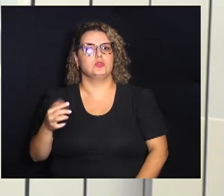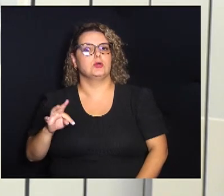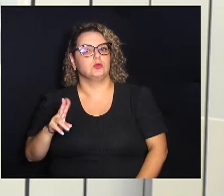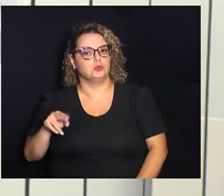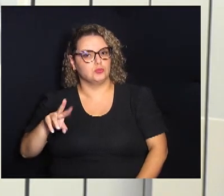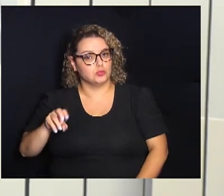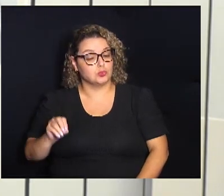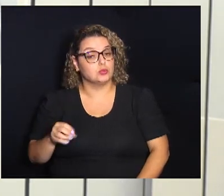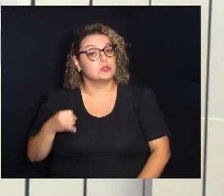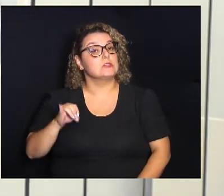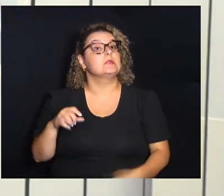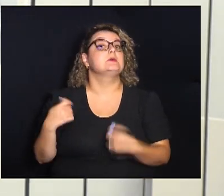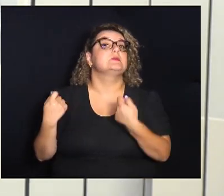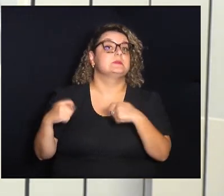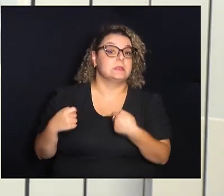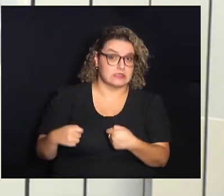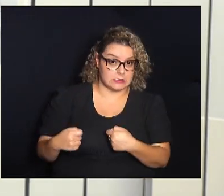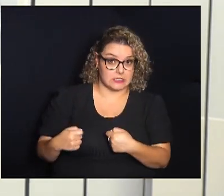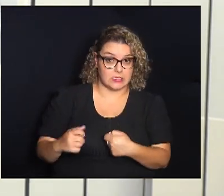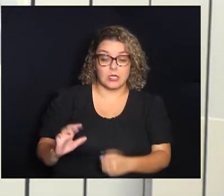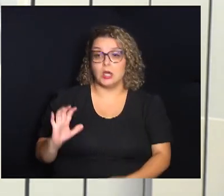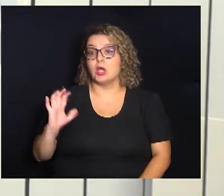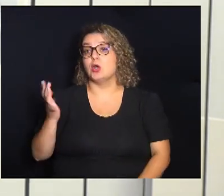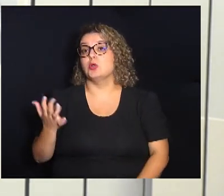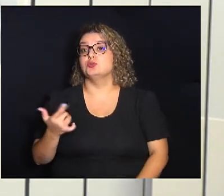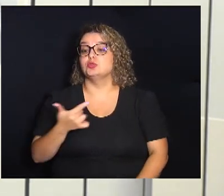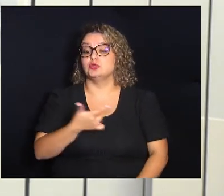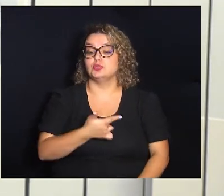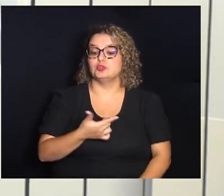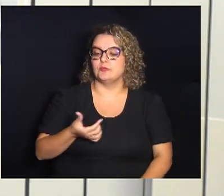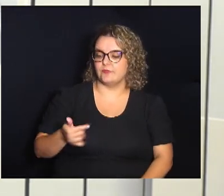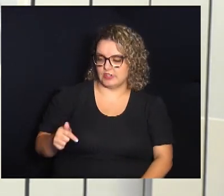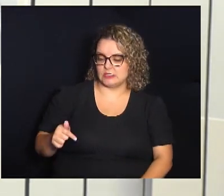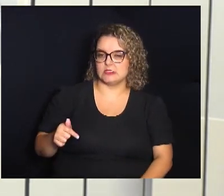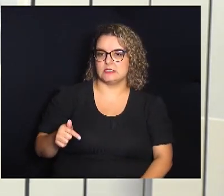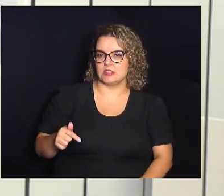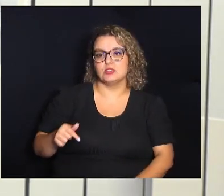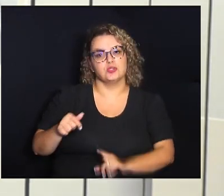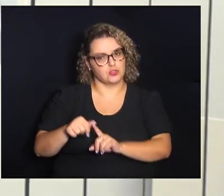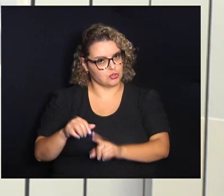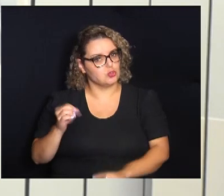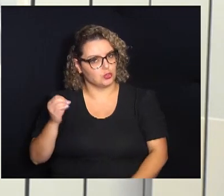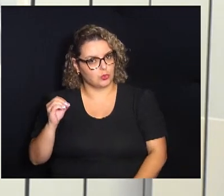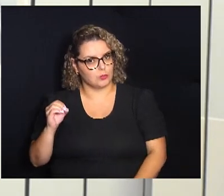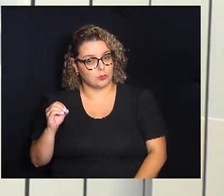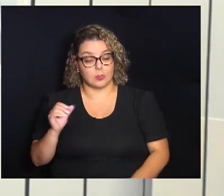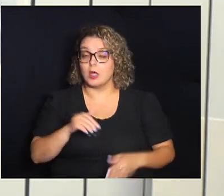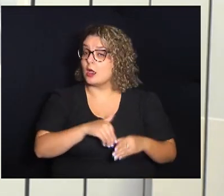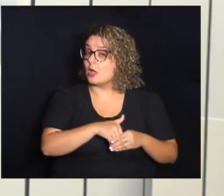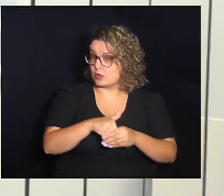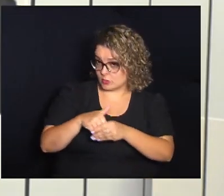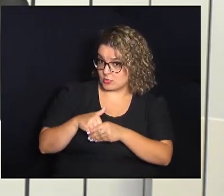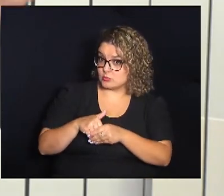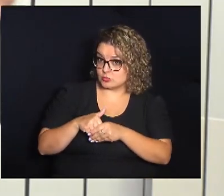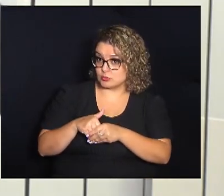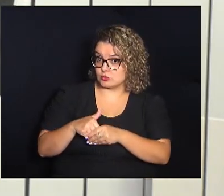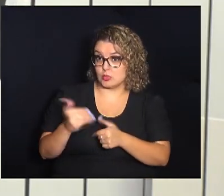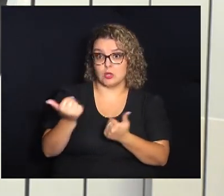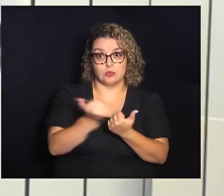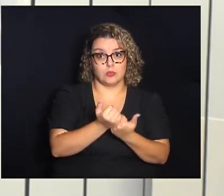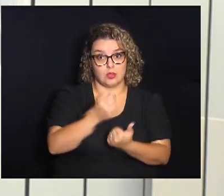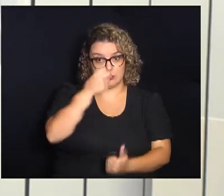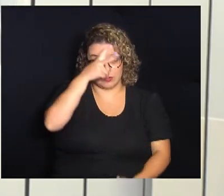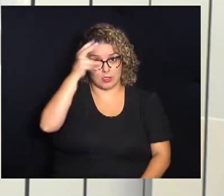caso haja necessidade, acontece no dia 27 do mesmo mês. A votação será para os cargos de